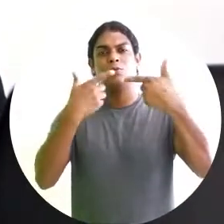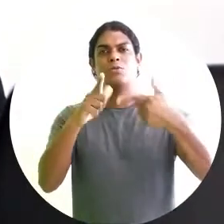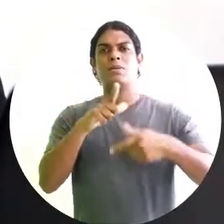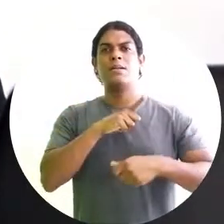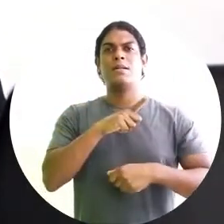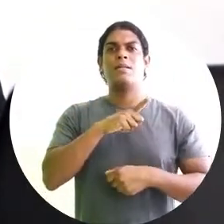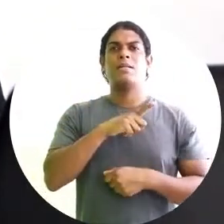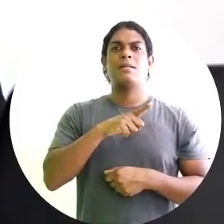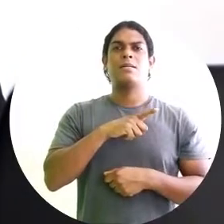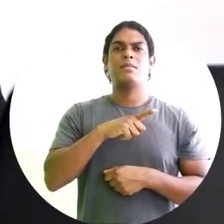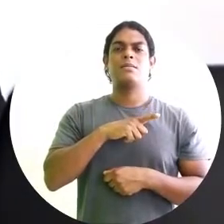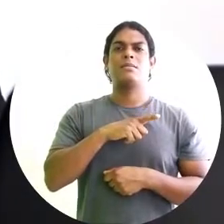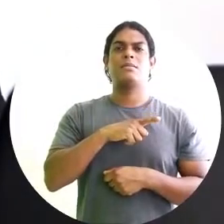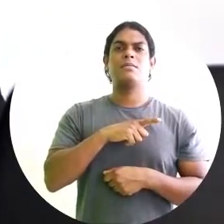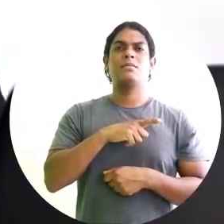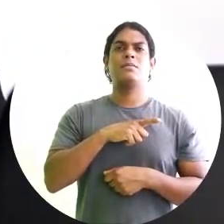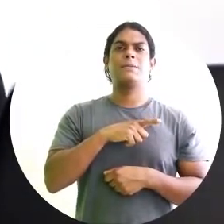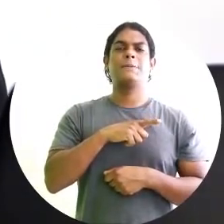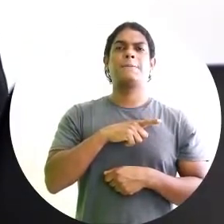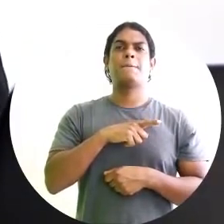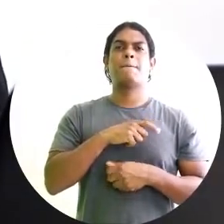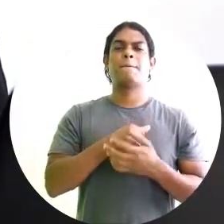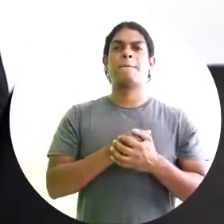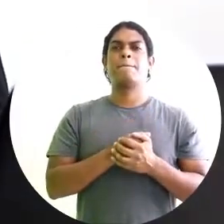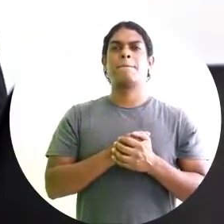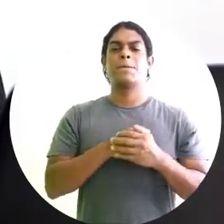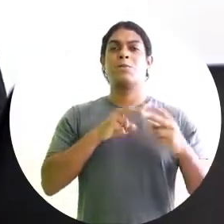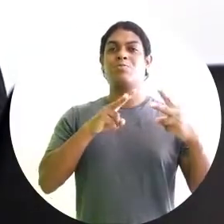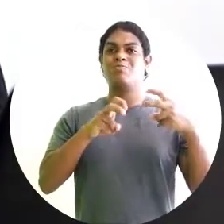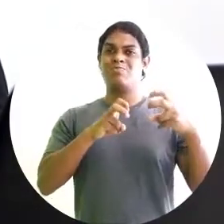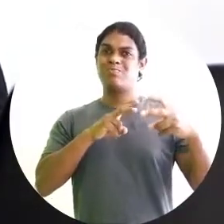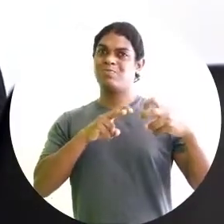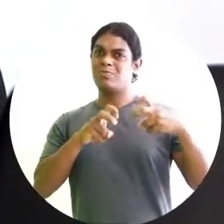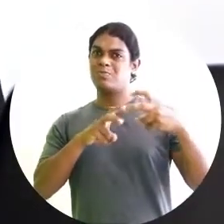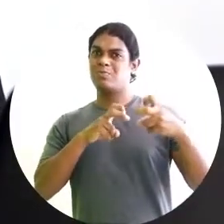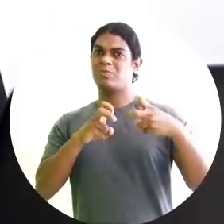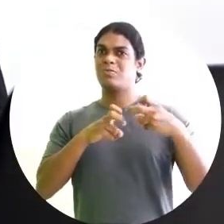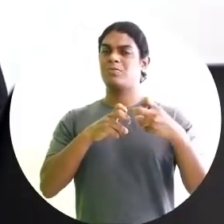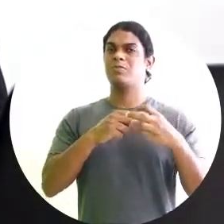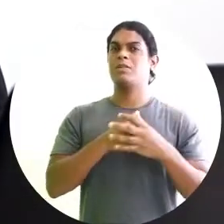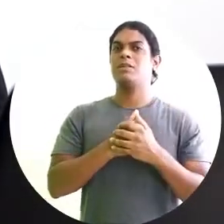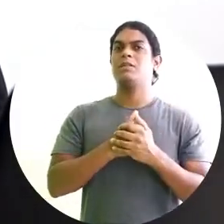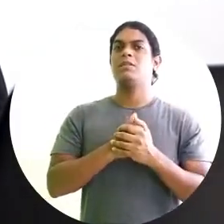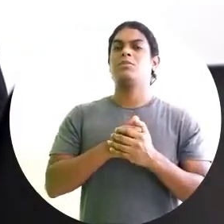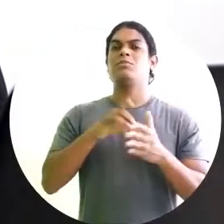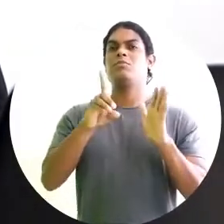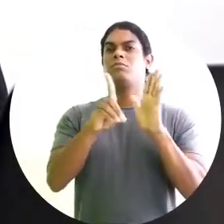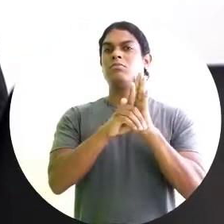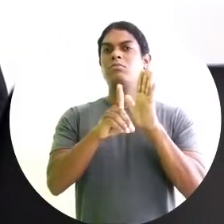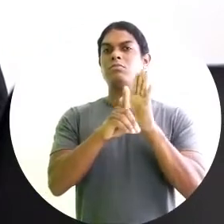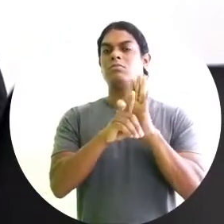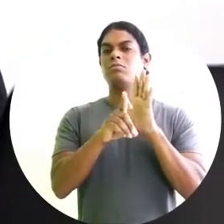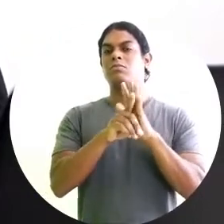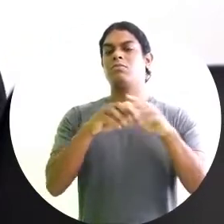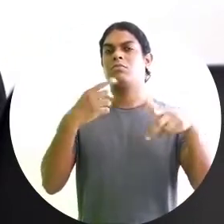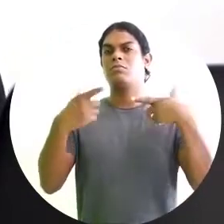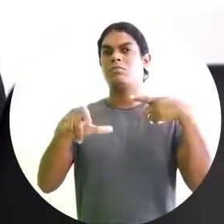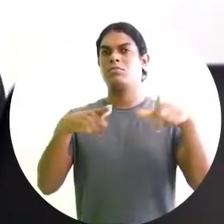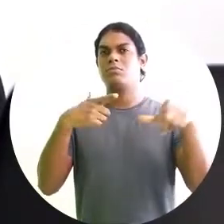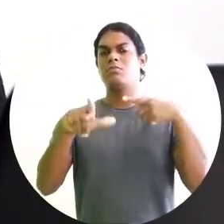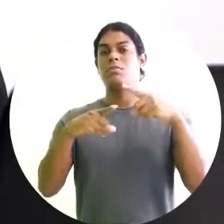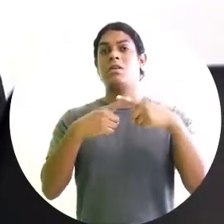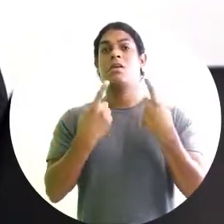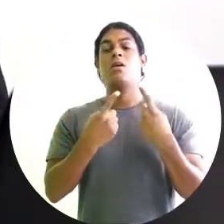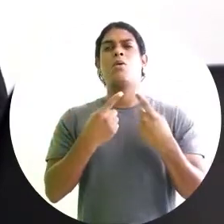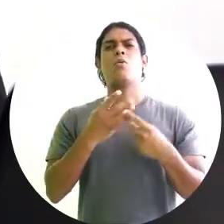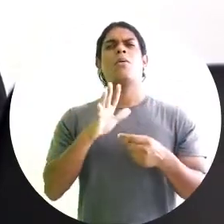luta ocorre o que nós chamamos de disputa de direitos e garantias já preservada para o trabalhador, mas existe